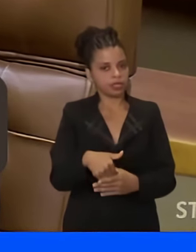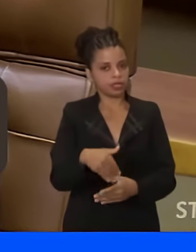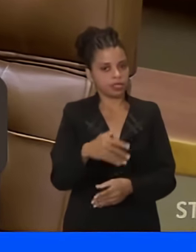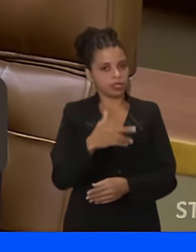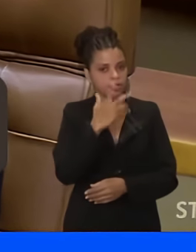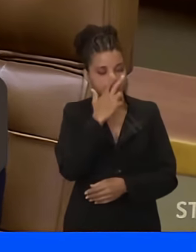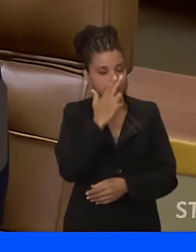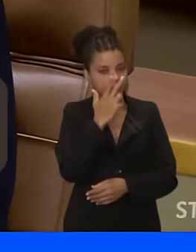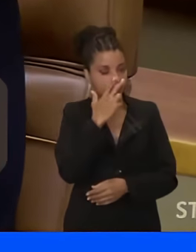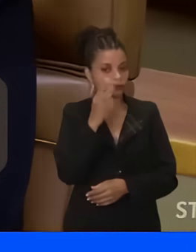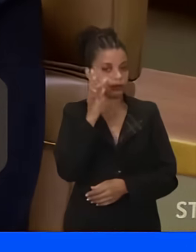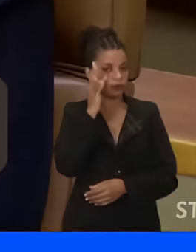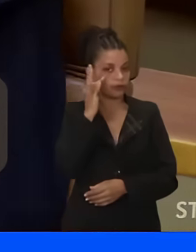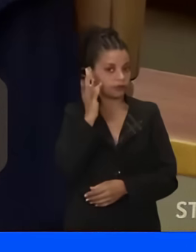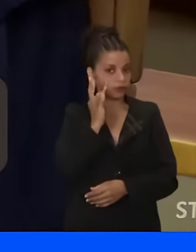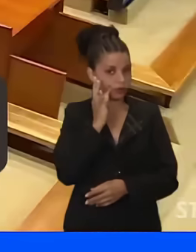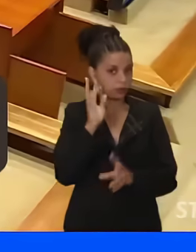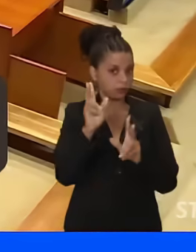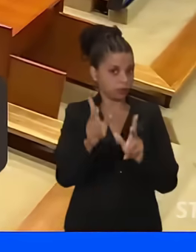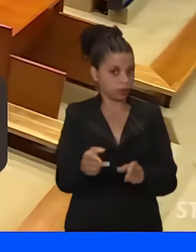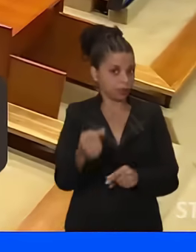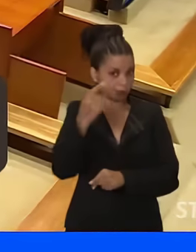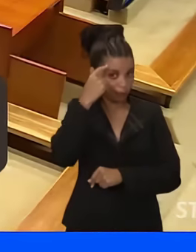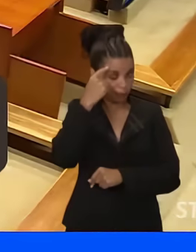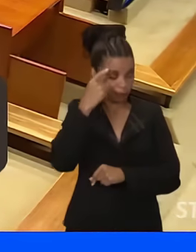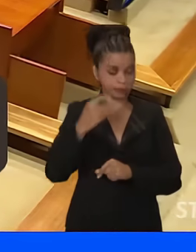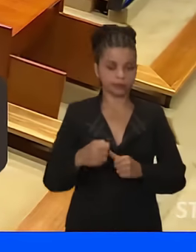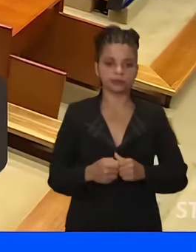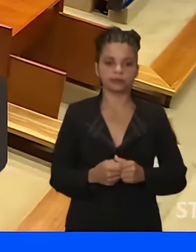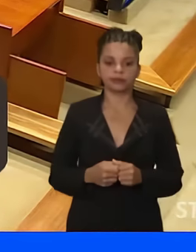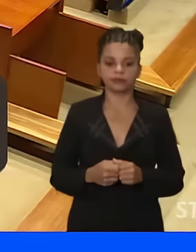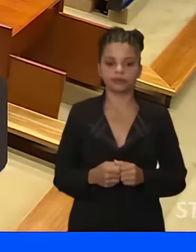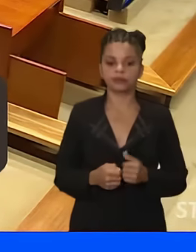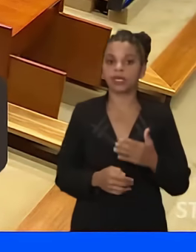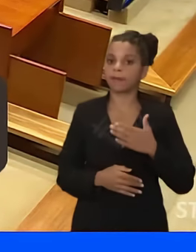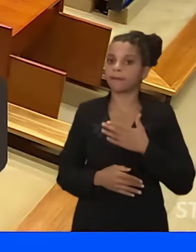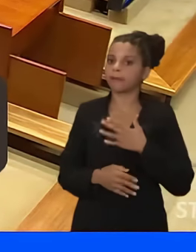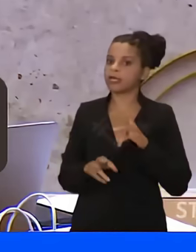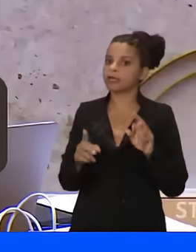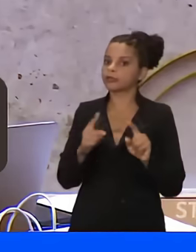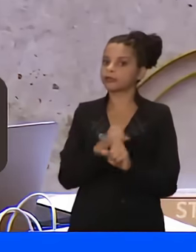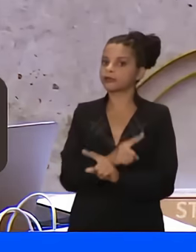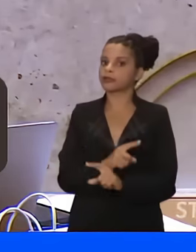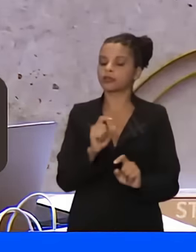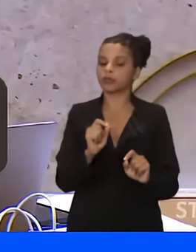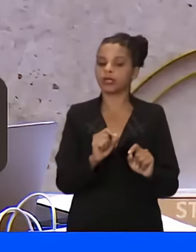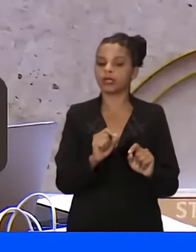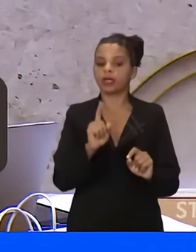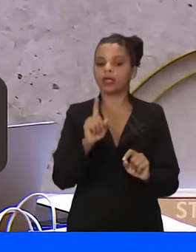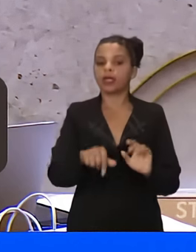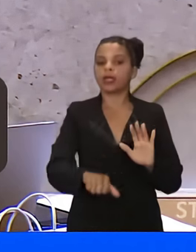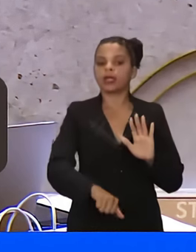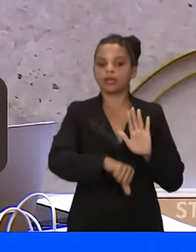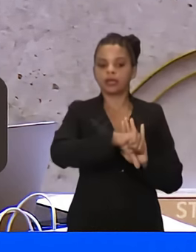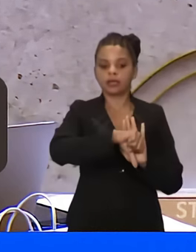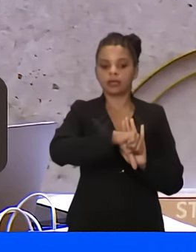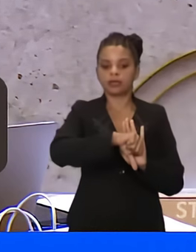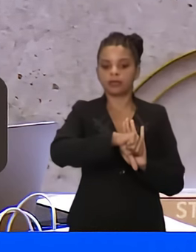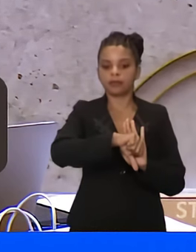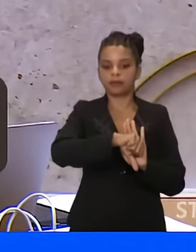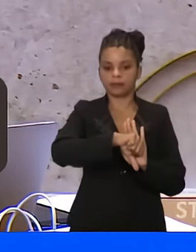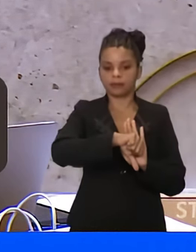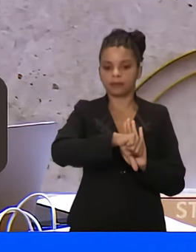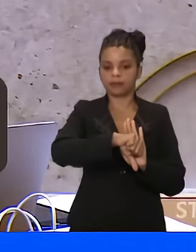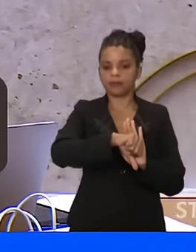Mas, ministro Zanin, a minha diferenciação é a imputação de um crime, e não o crime contra a honra.